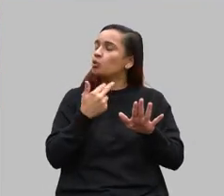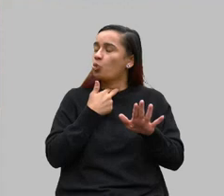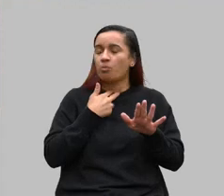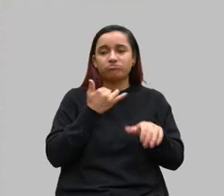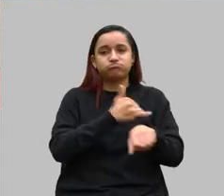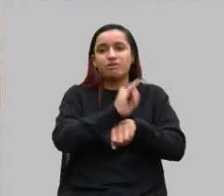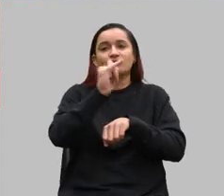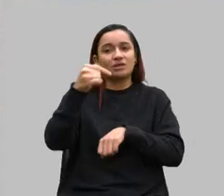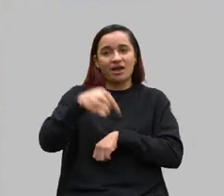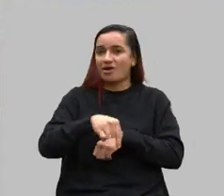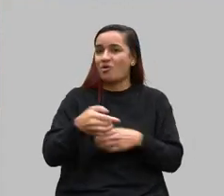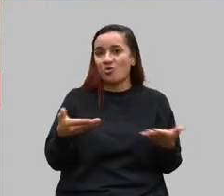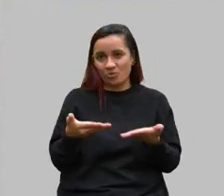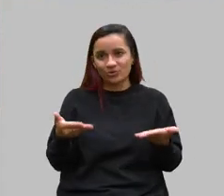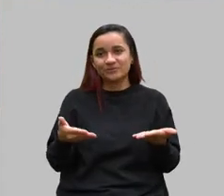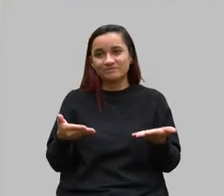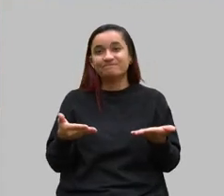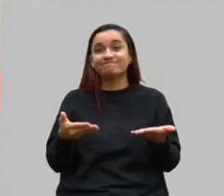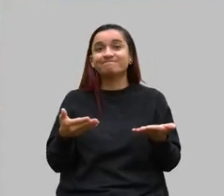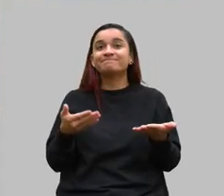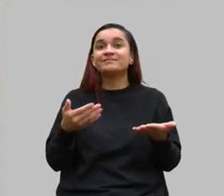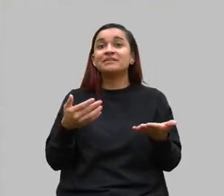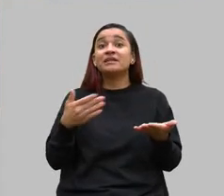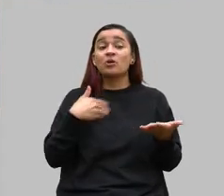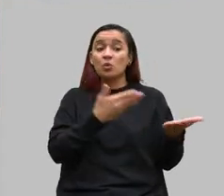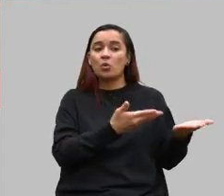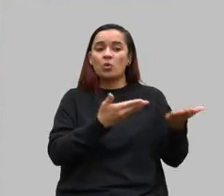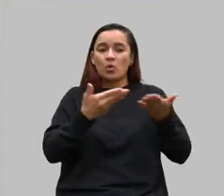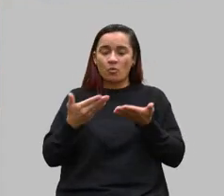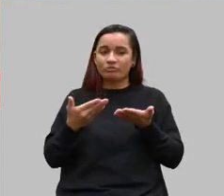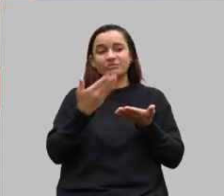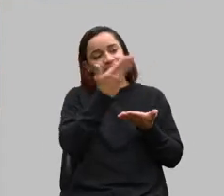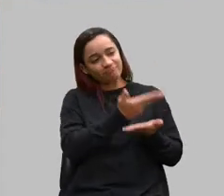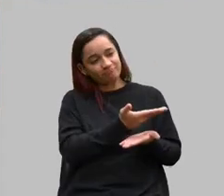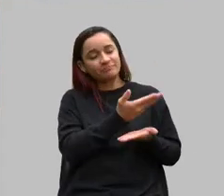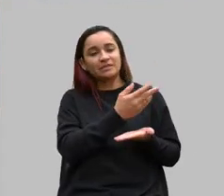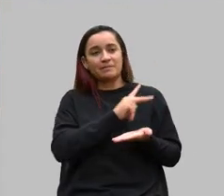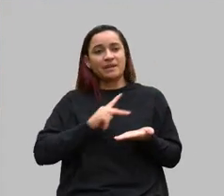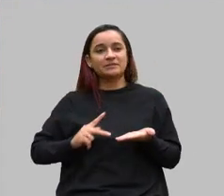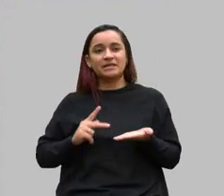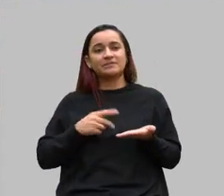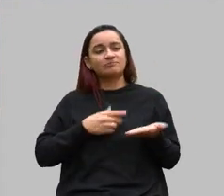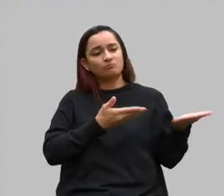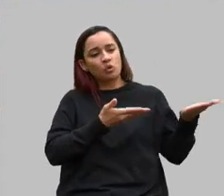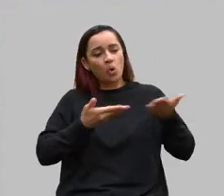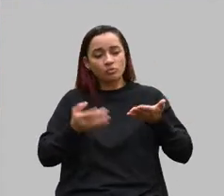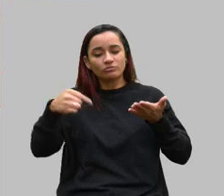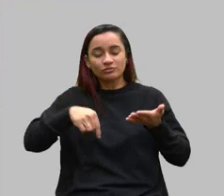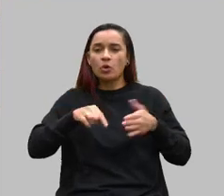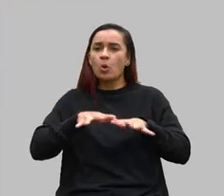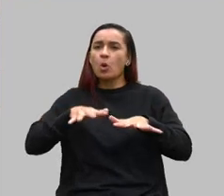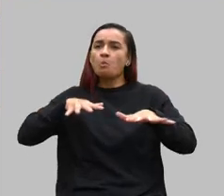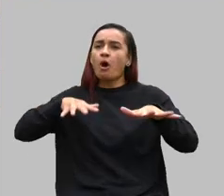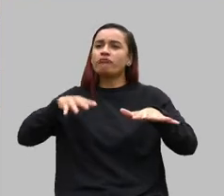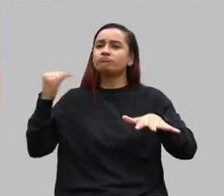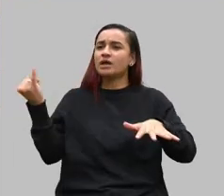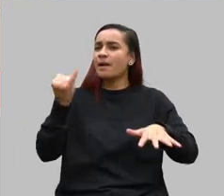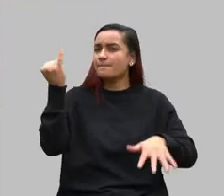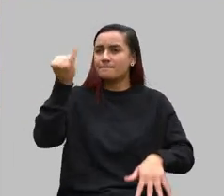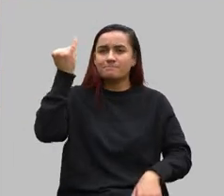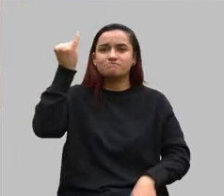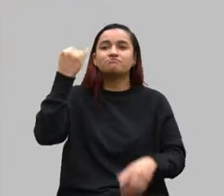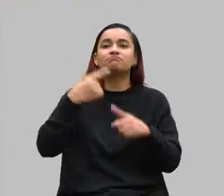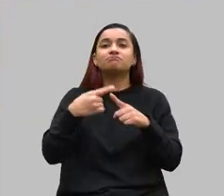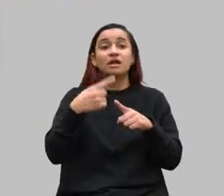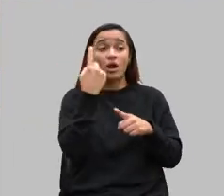aqui hoje a partir do convite feito pela senhora nesse movimento tão importante que eu entendo que a última frase da sua